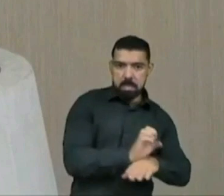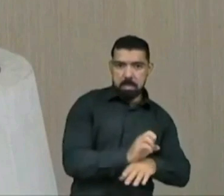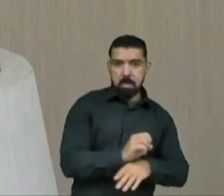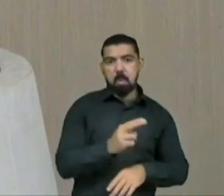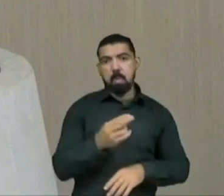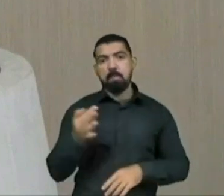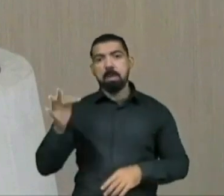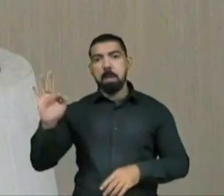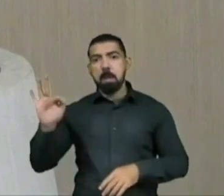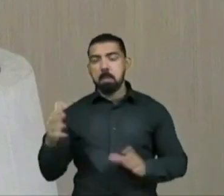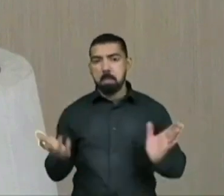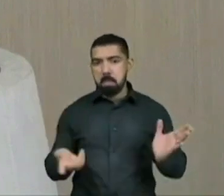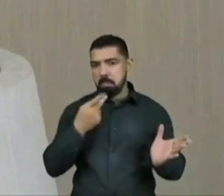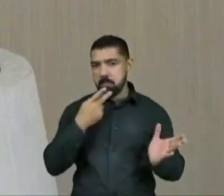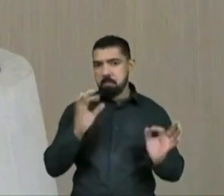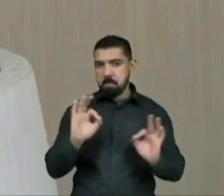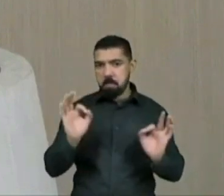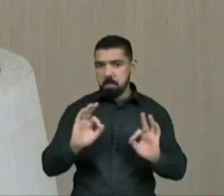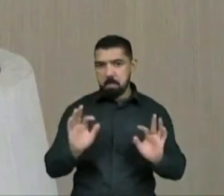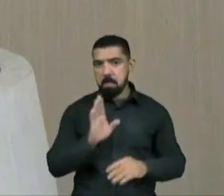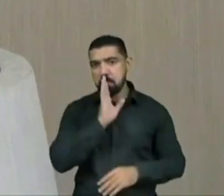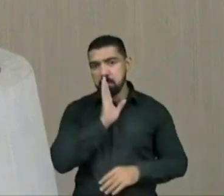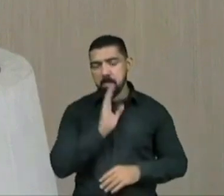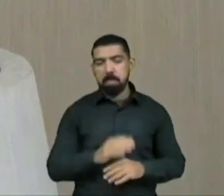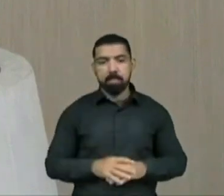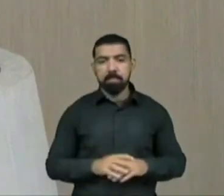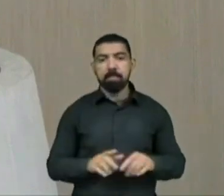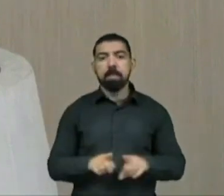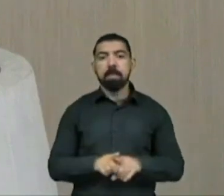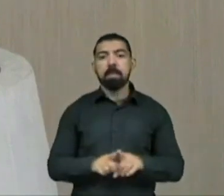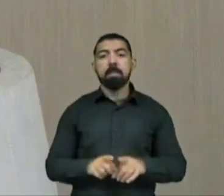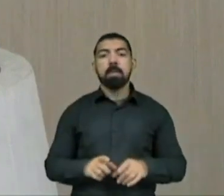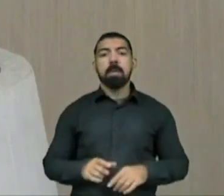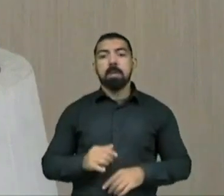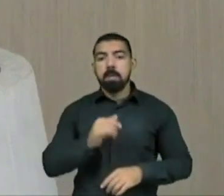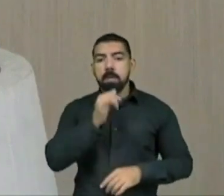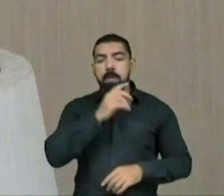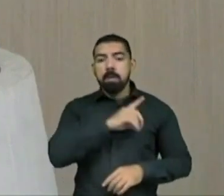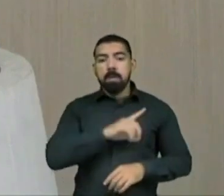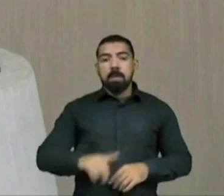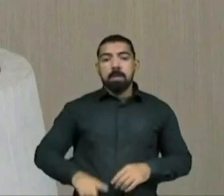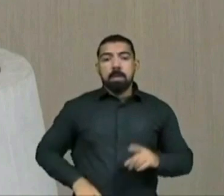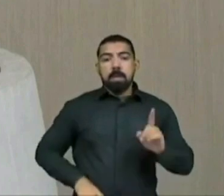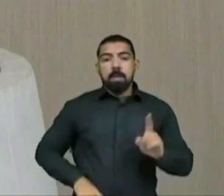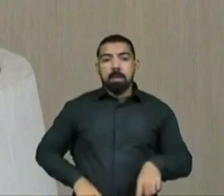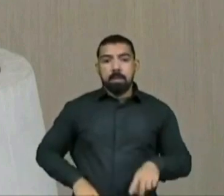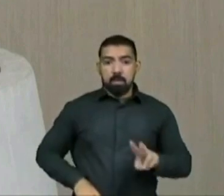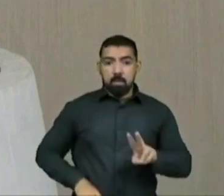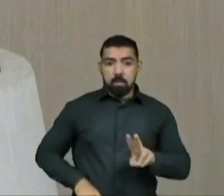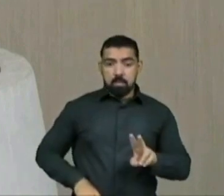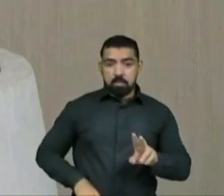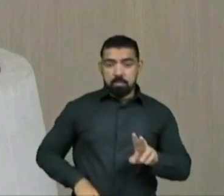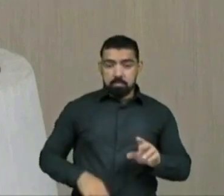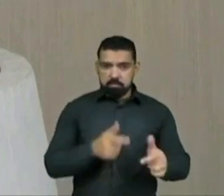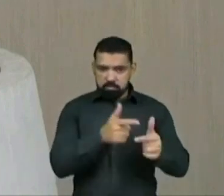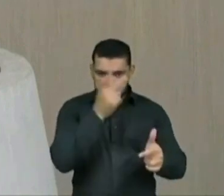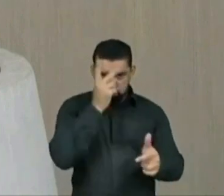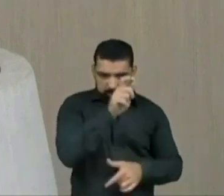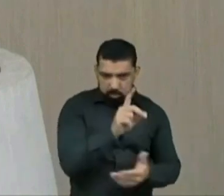federal. Não deixa claro, por exemplo, se deputado é um codinome. É um